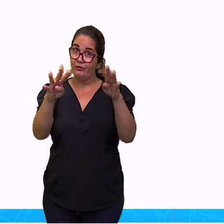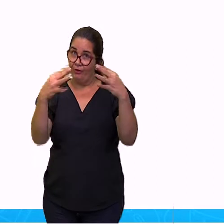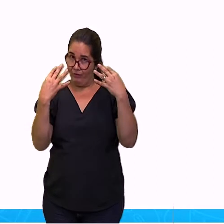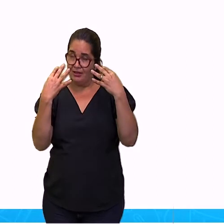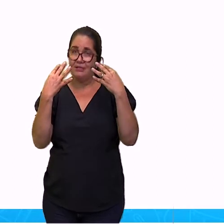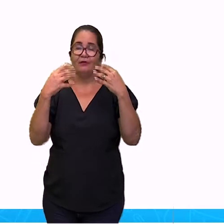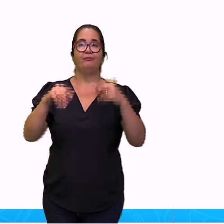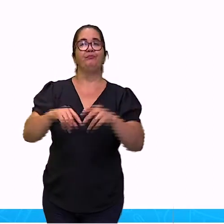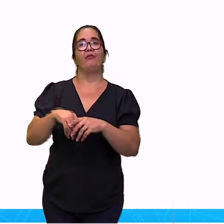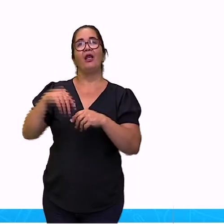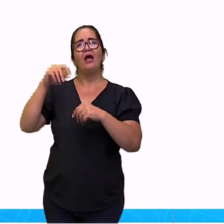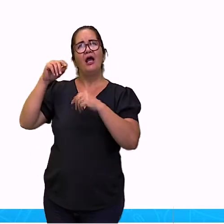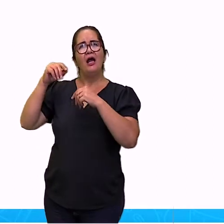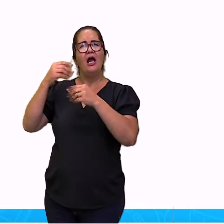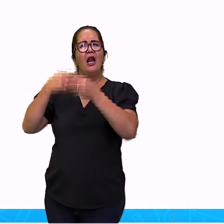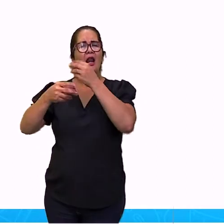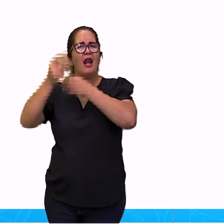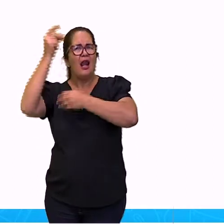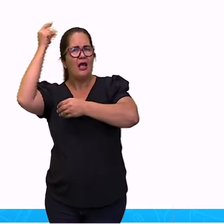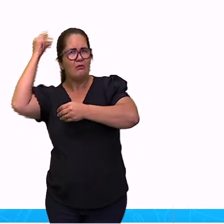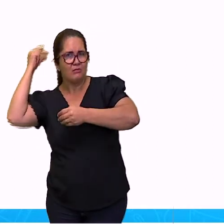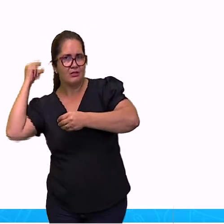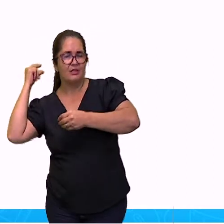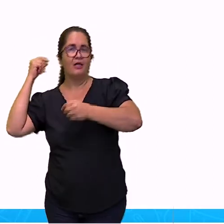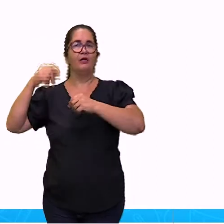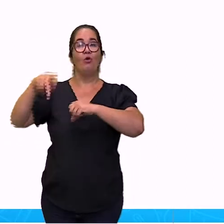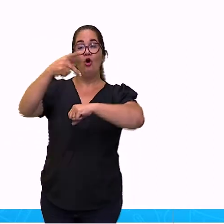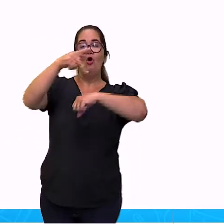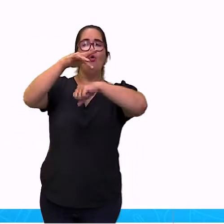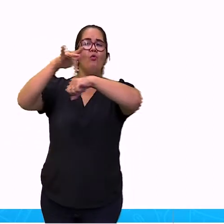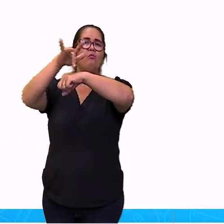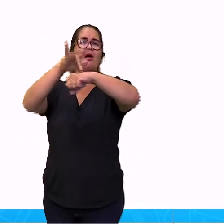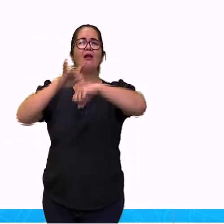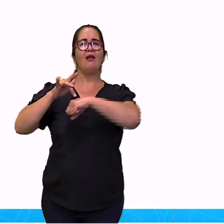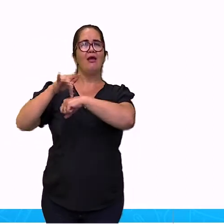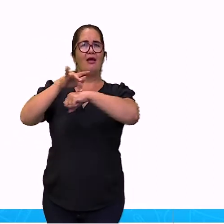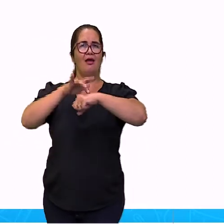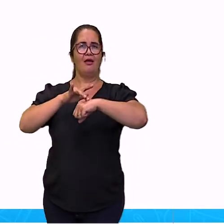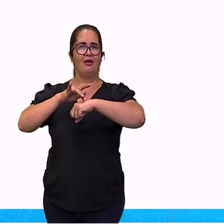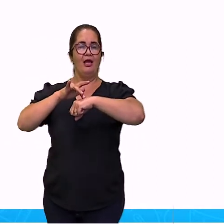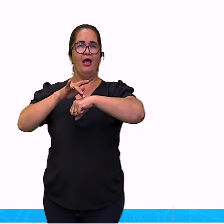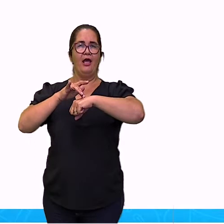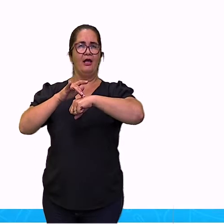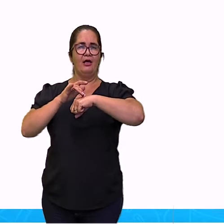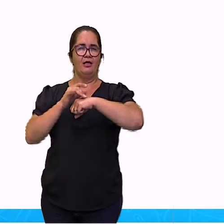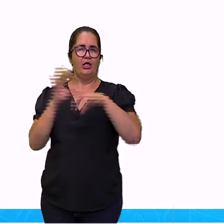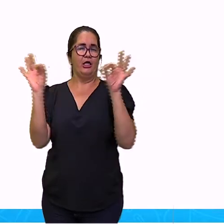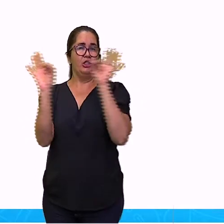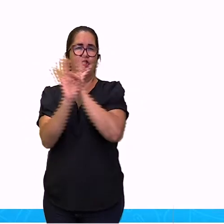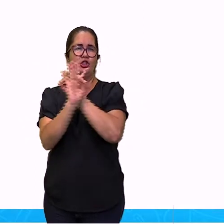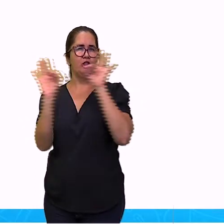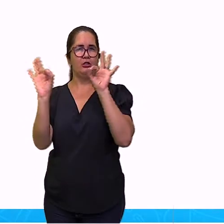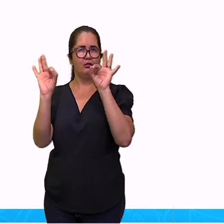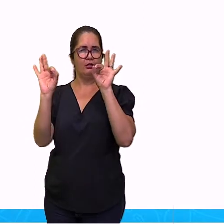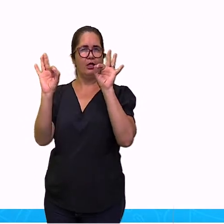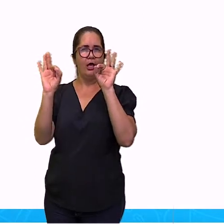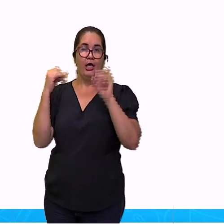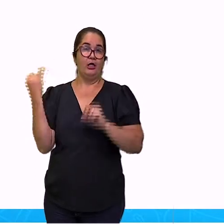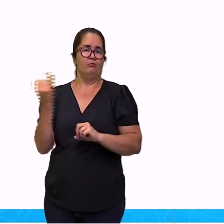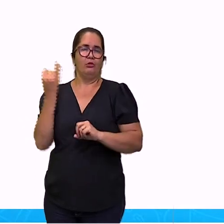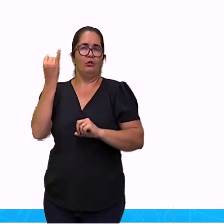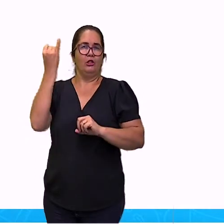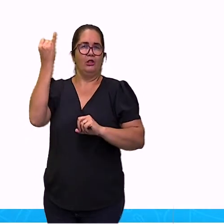ele era clássico, ele tinha todo um padrão muito bem feito, né? Um detalhe, quando ele passa por essa